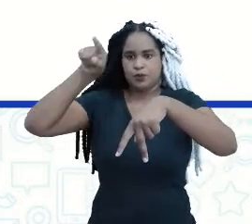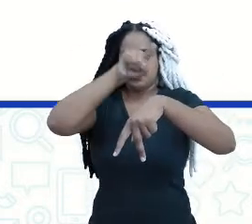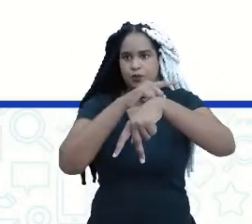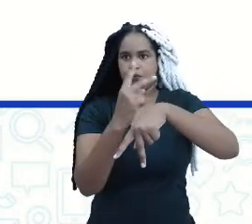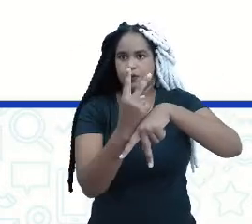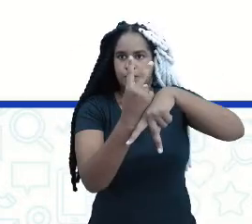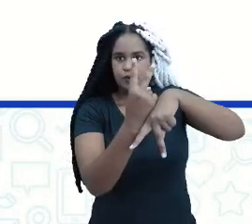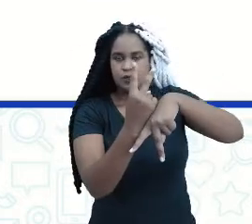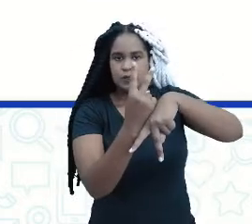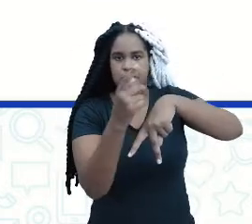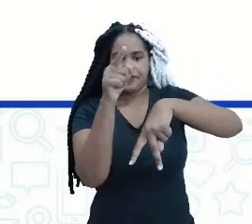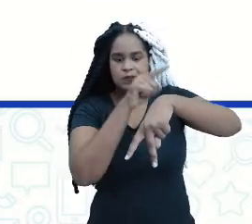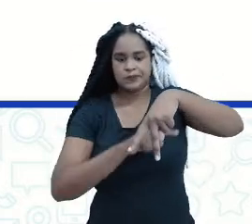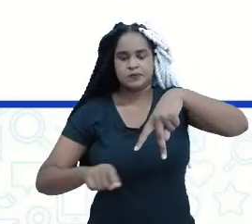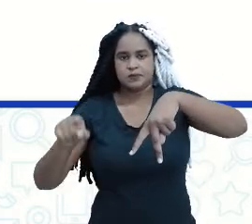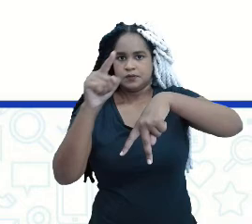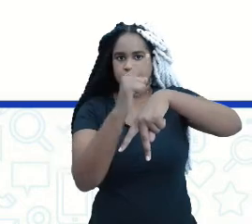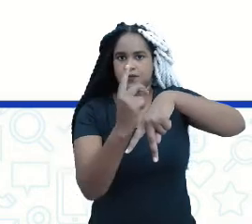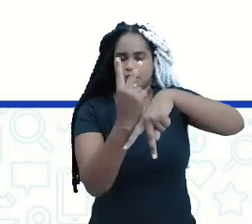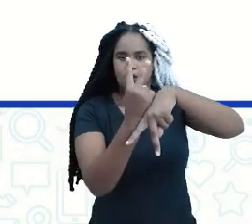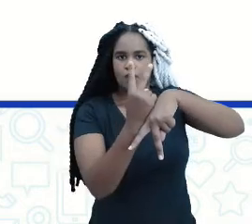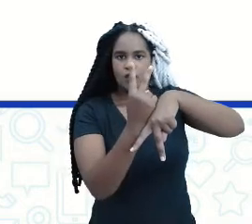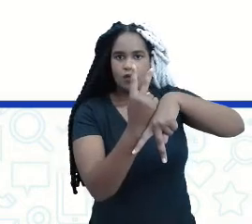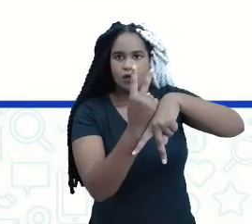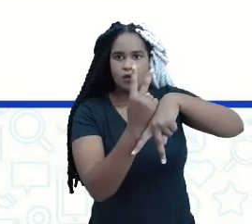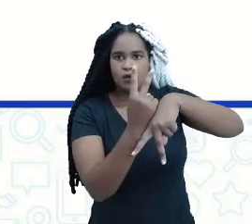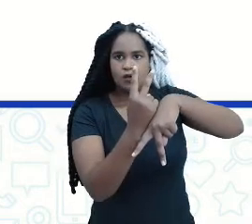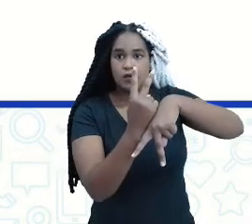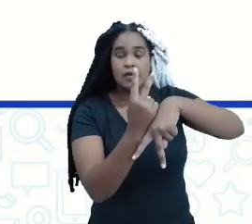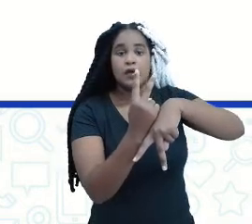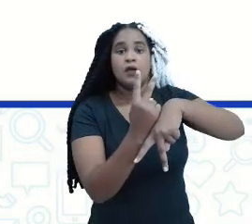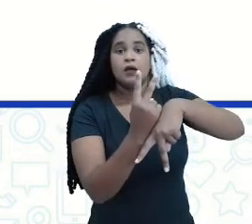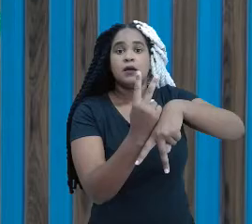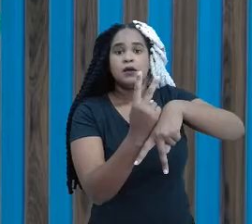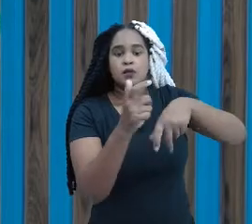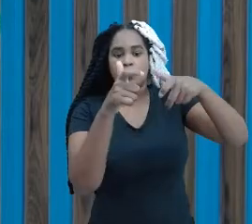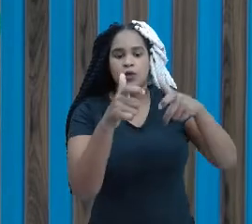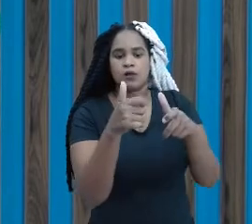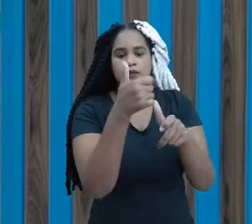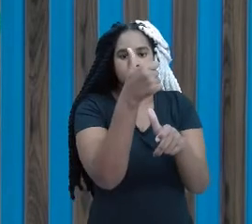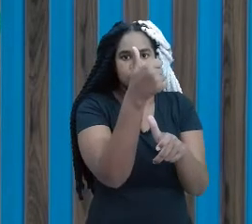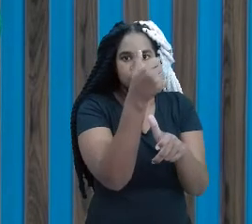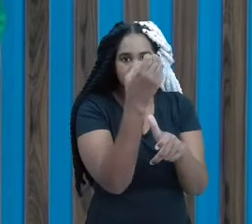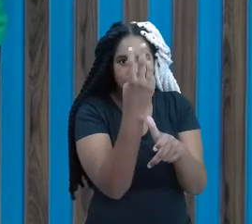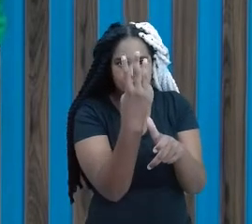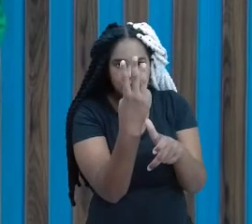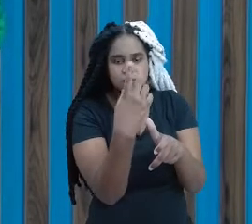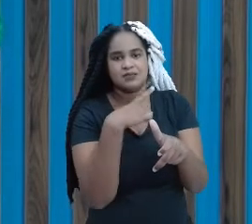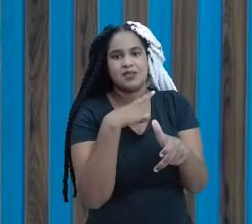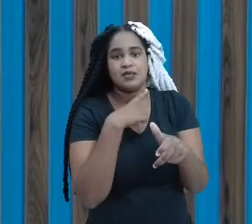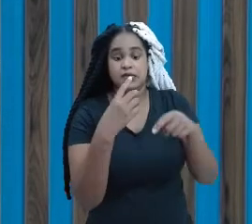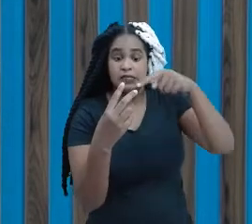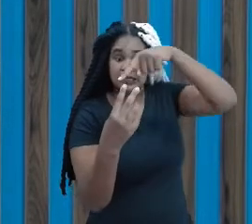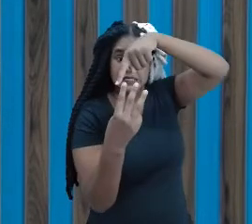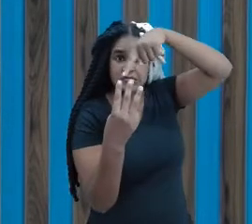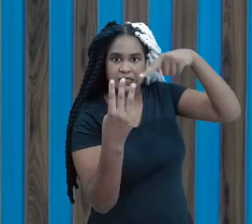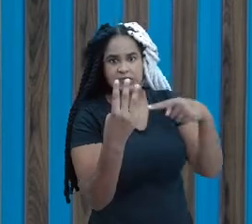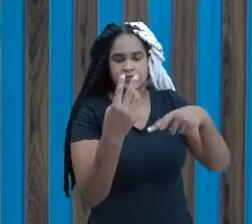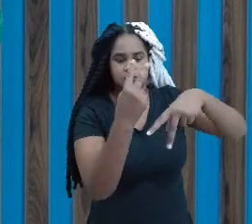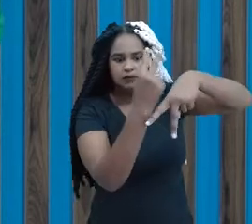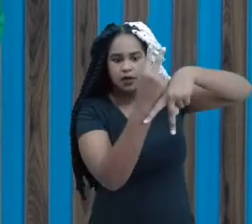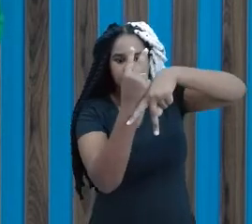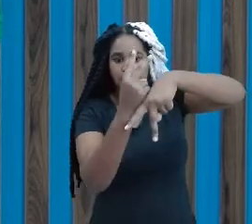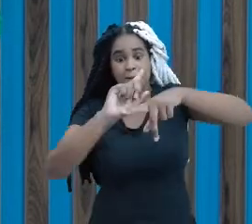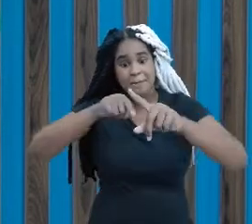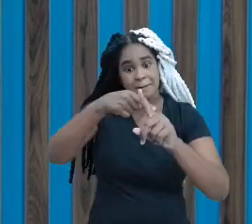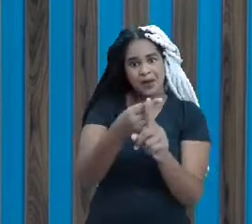a dupla, né, do cromossomo aí do par 13, tá? Então, também forma uma trissomia. Então, é a mais, um cromossomo a